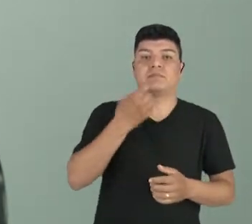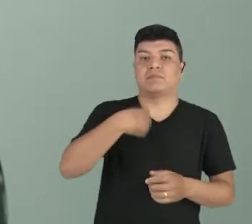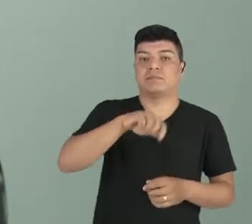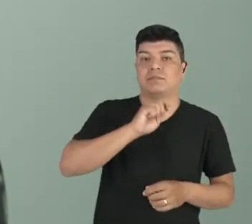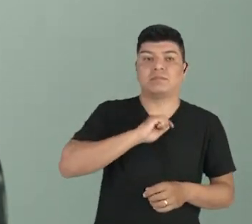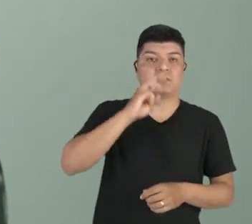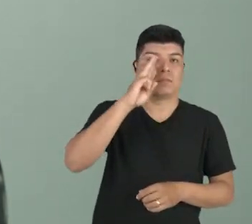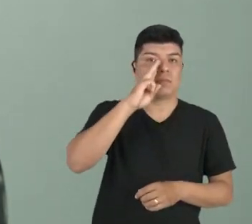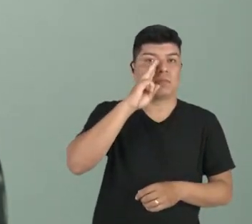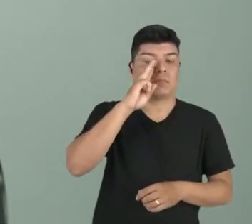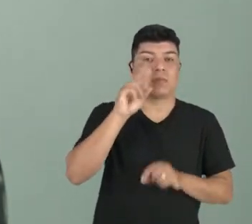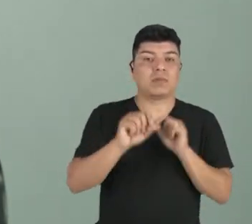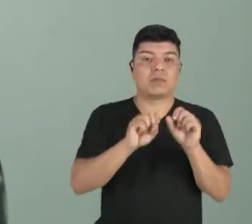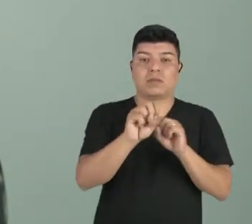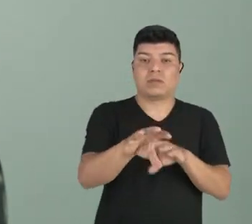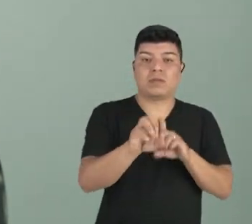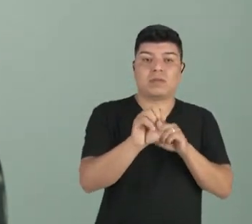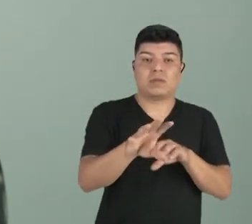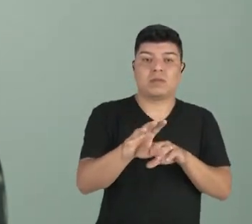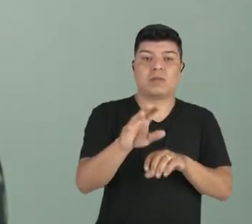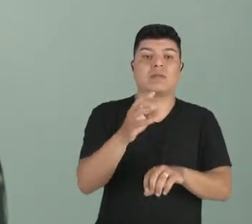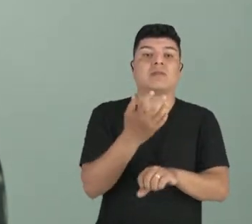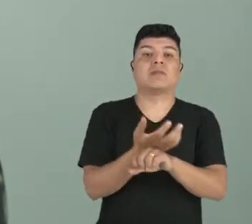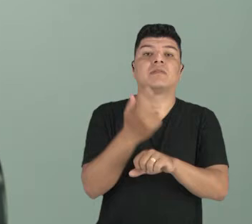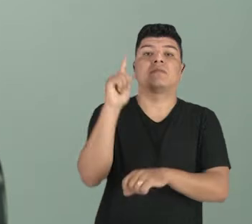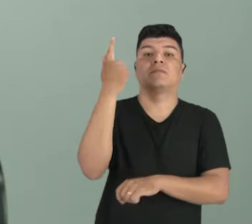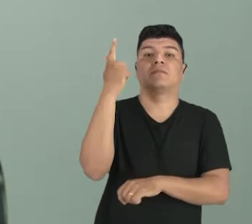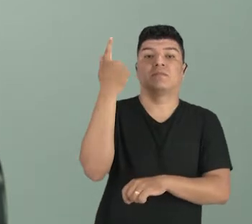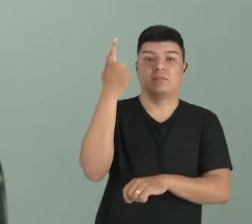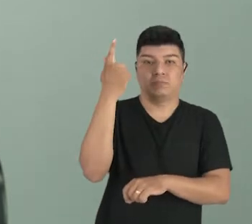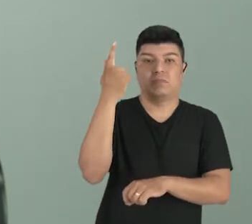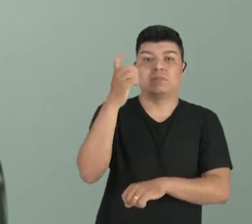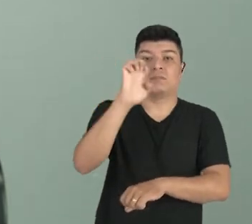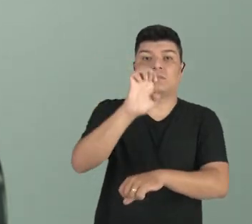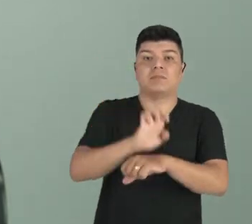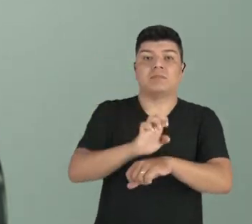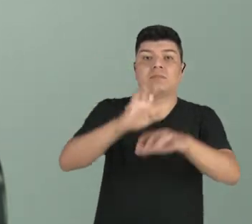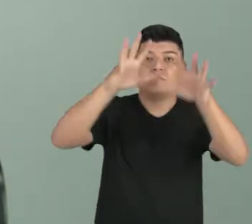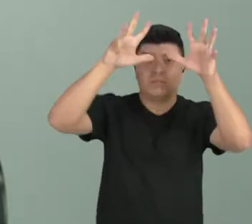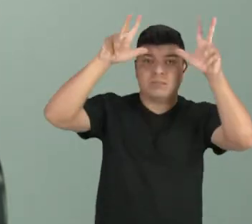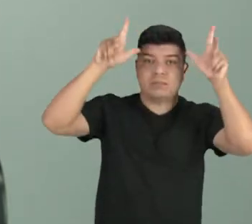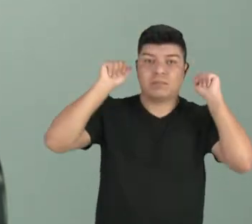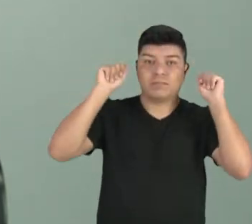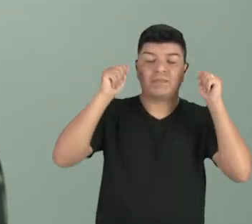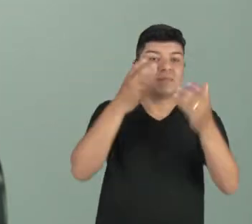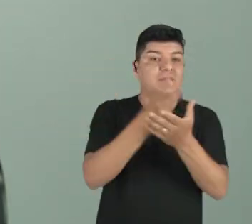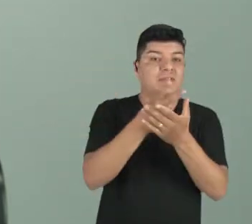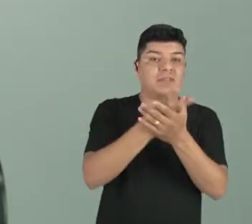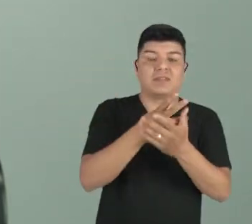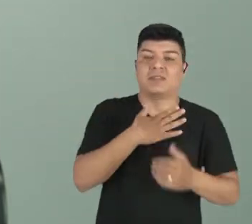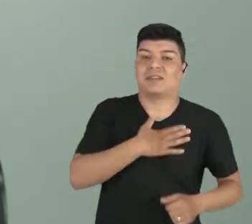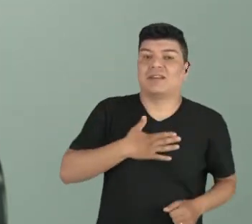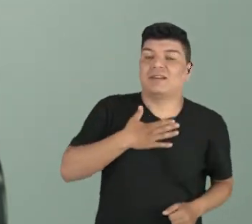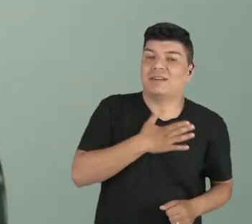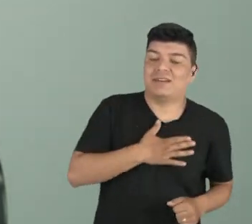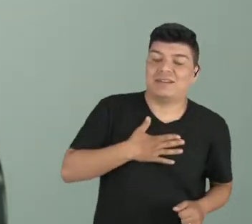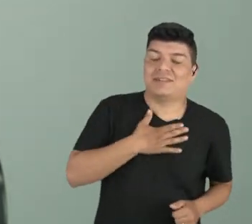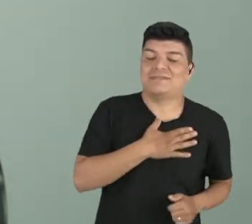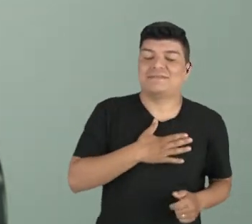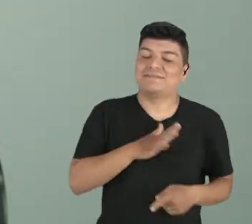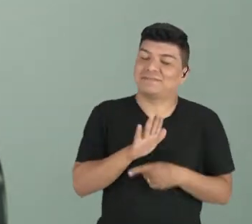professora Miriam Lira e ministro aulas de geografia na rede estadual do estado do Acre. E é sempre um prazer estar aqui com